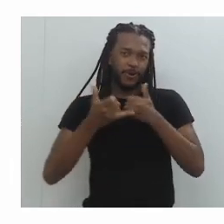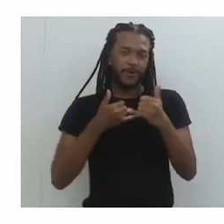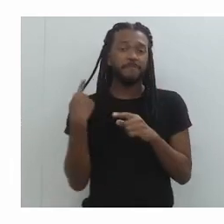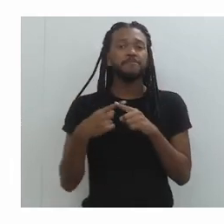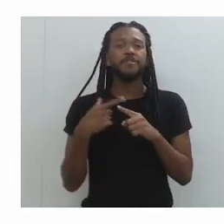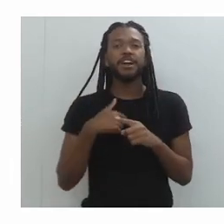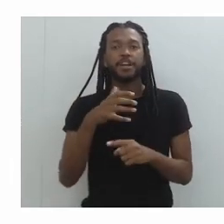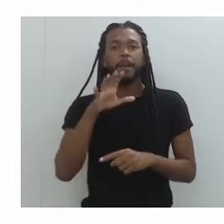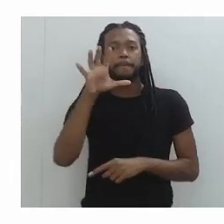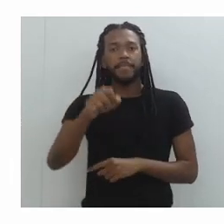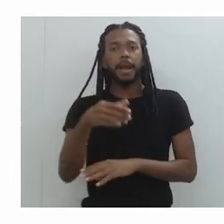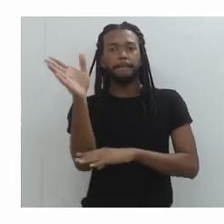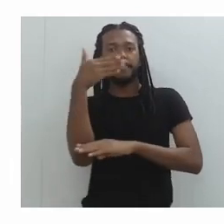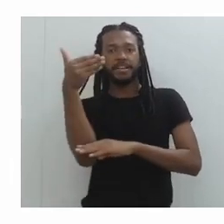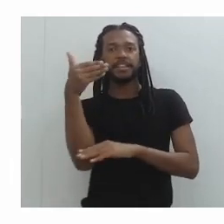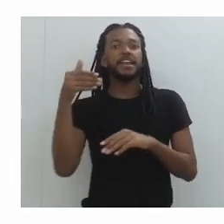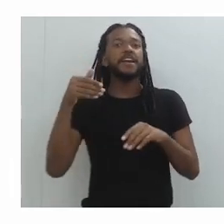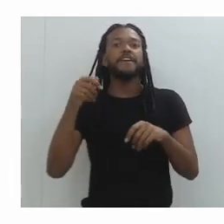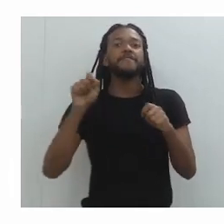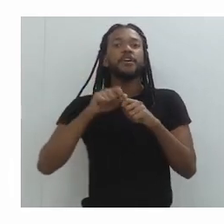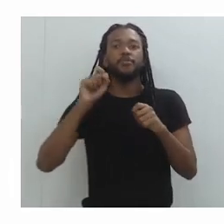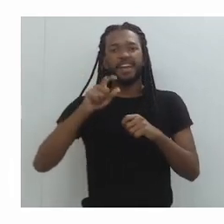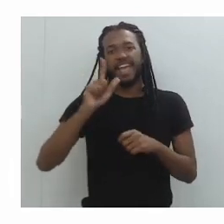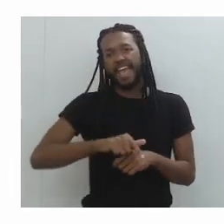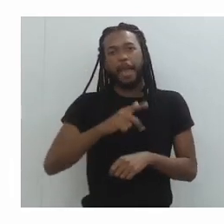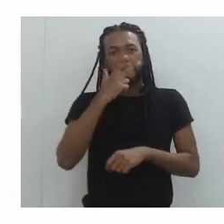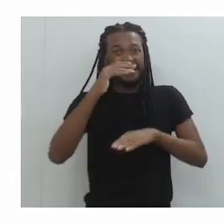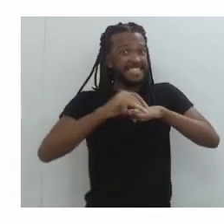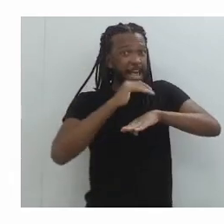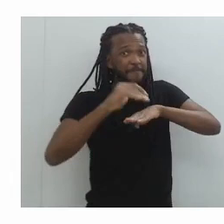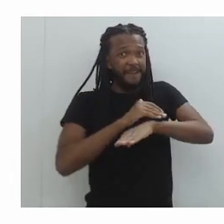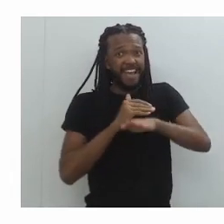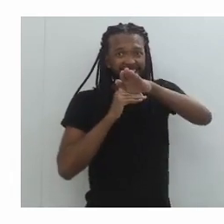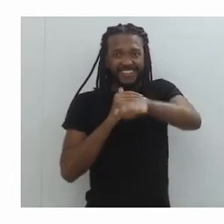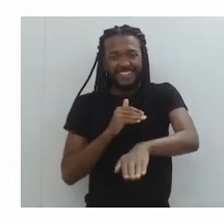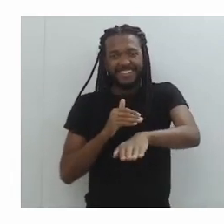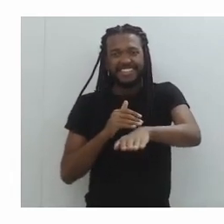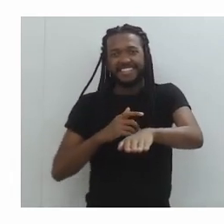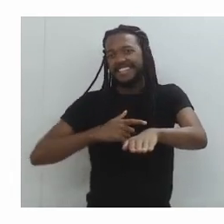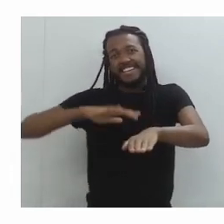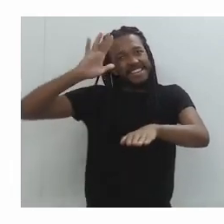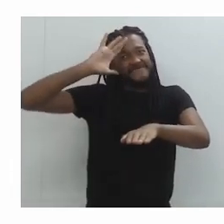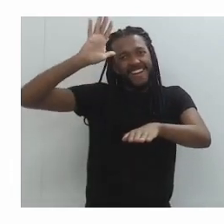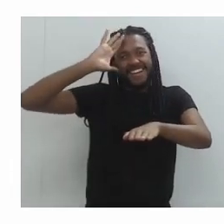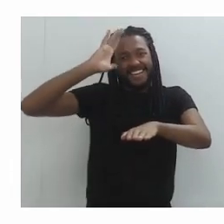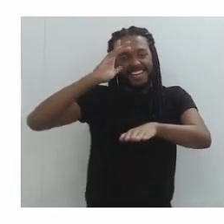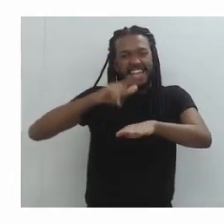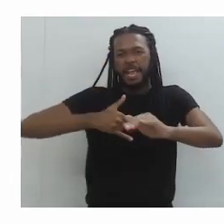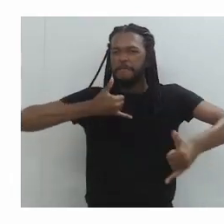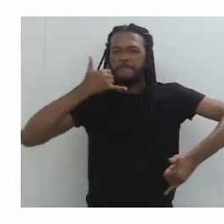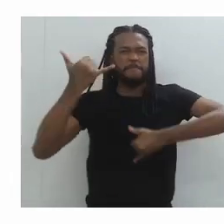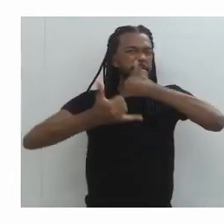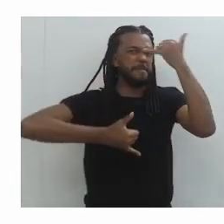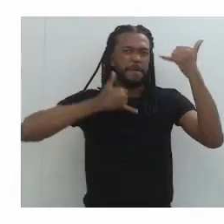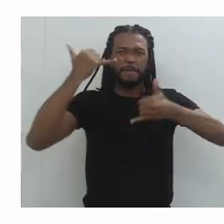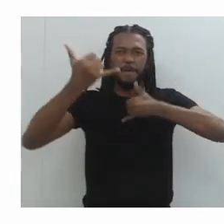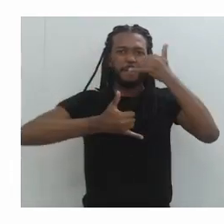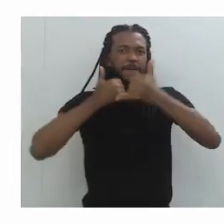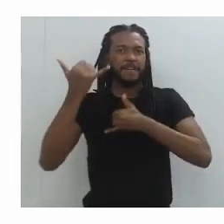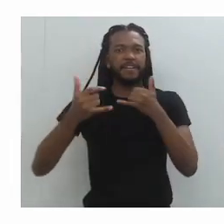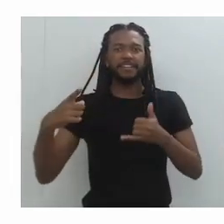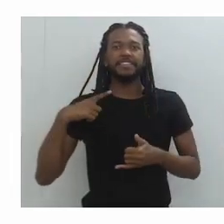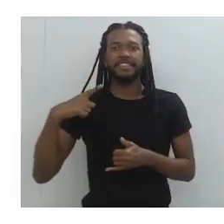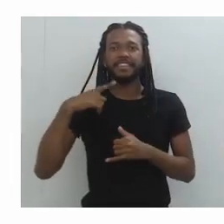vez de a gente pegar a bandeira, a gente fazia, colocava sapato, né? Então, imagina aquela brincadeira,